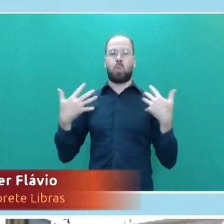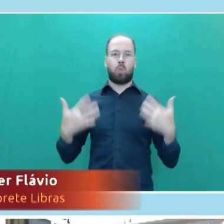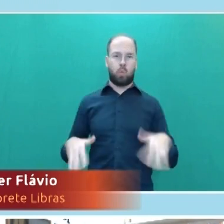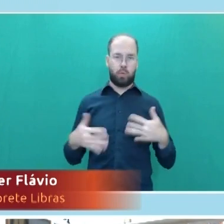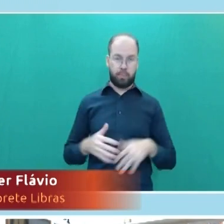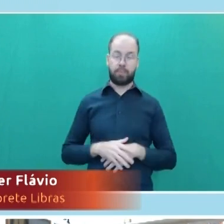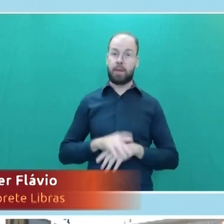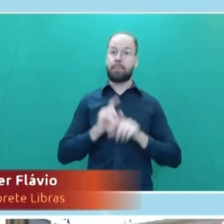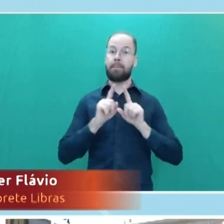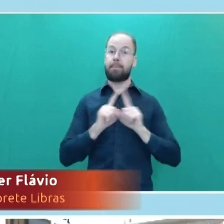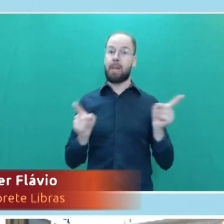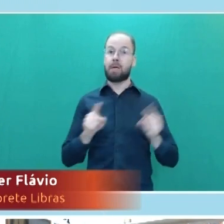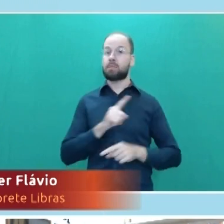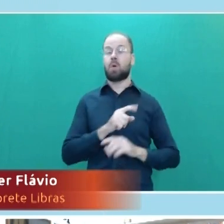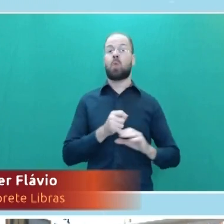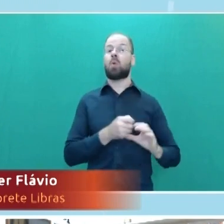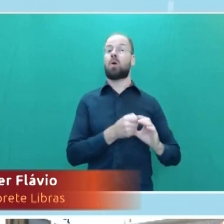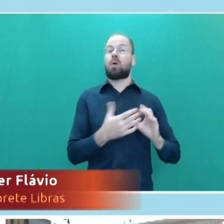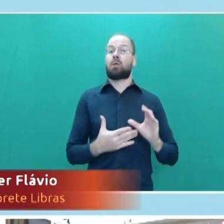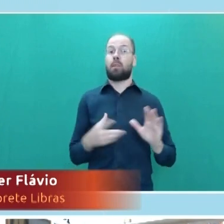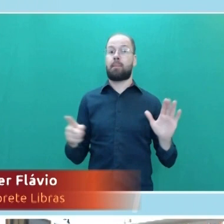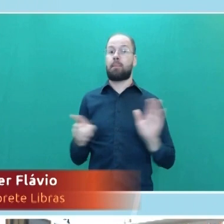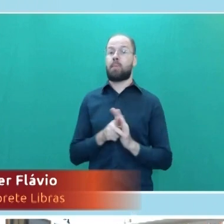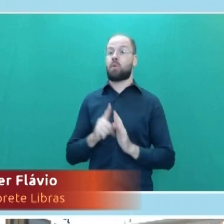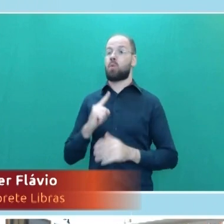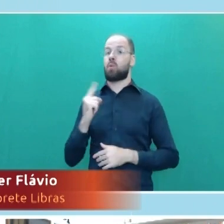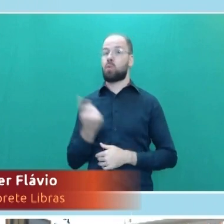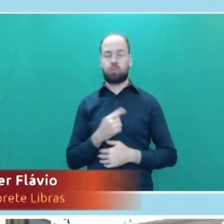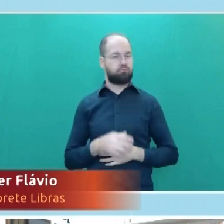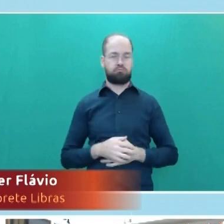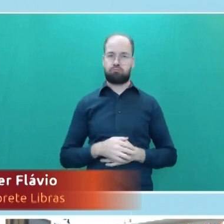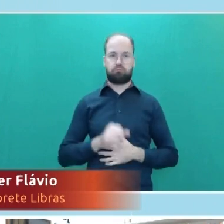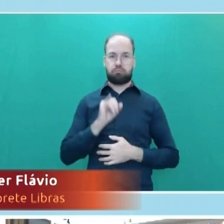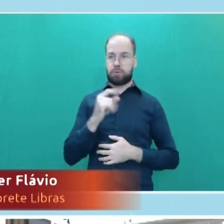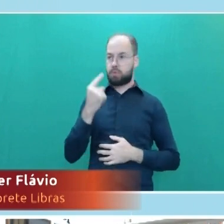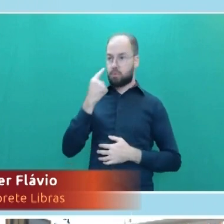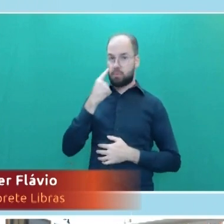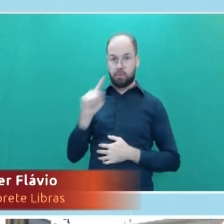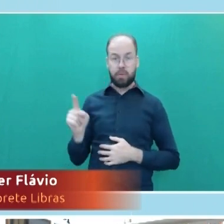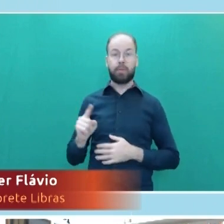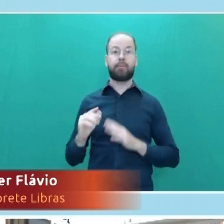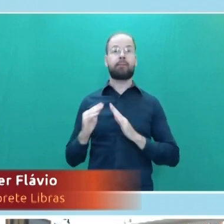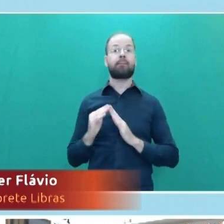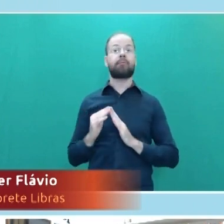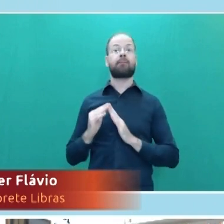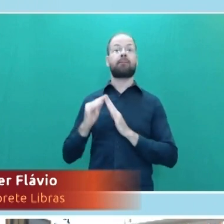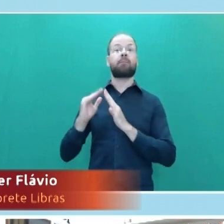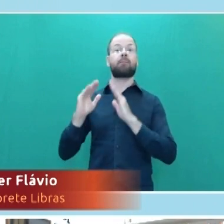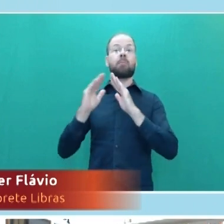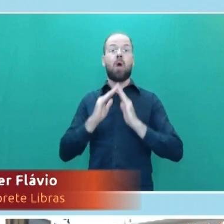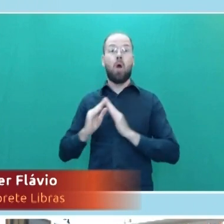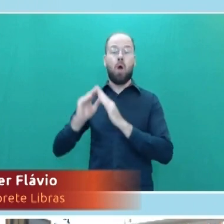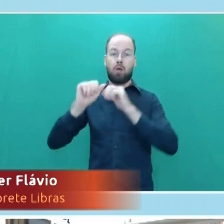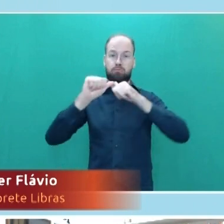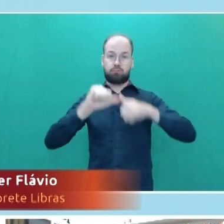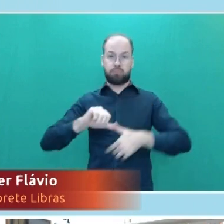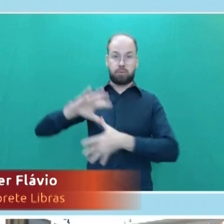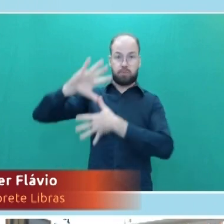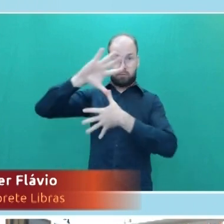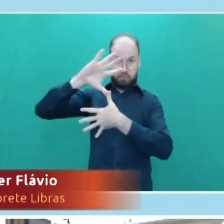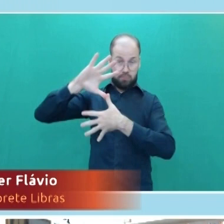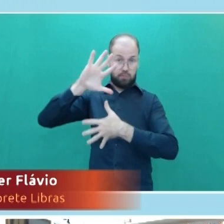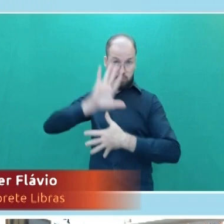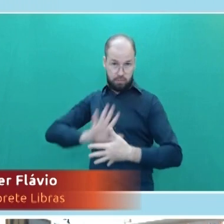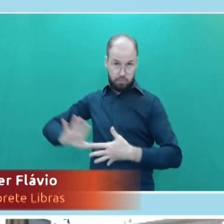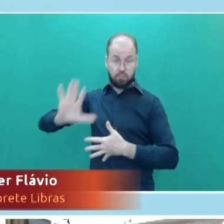uma característica típica nossa, né? Se for olhar os nossos vizinhos latino-americanos, todos mantêm mais ou menos essa mesma